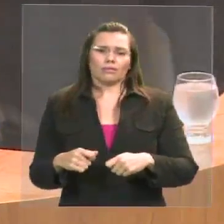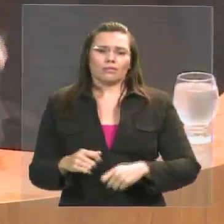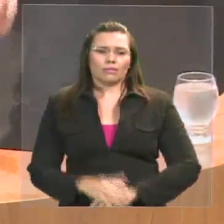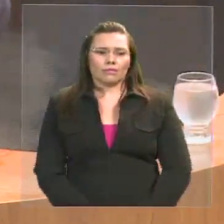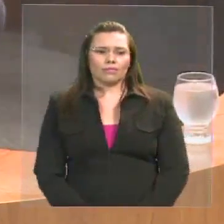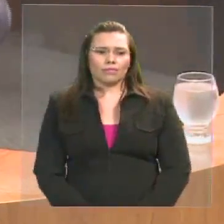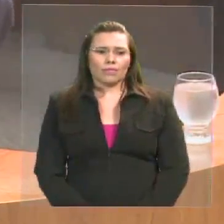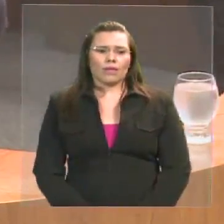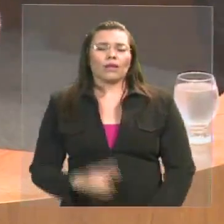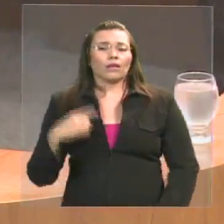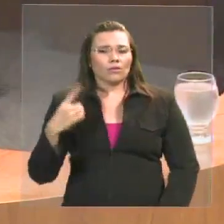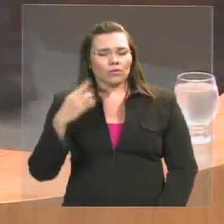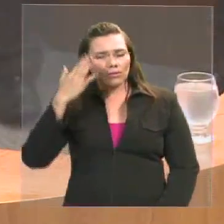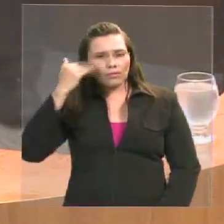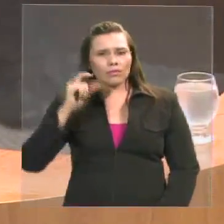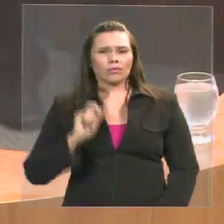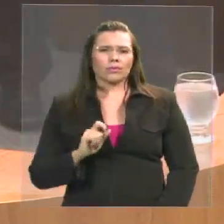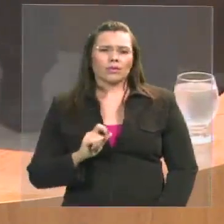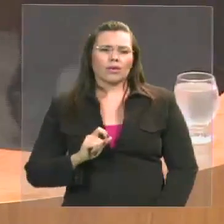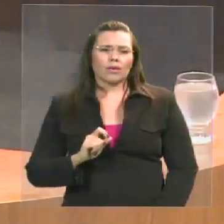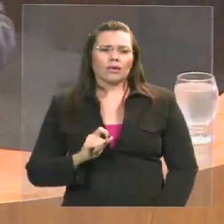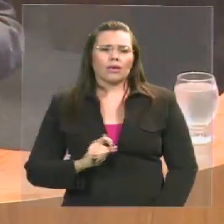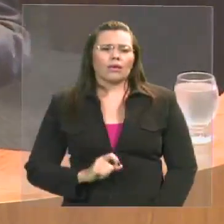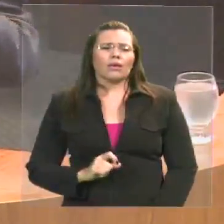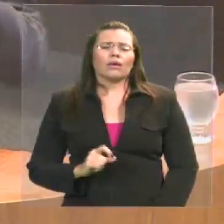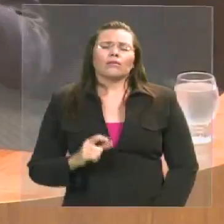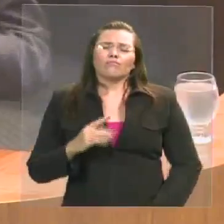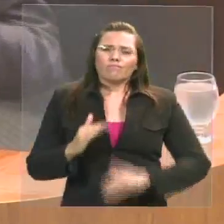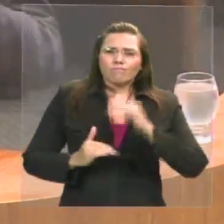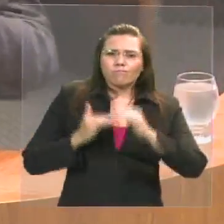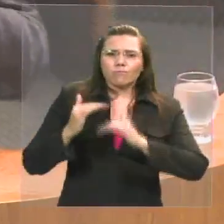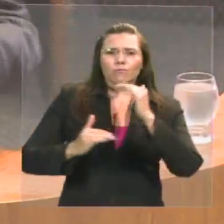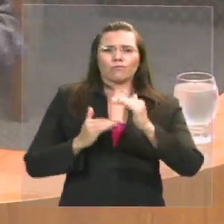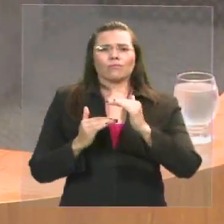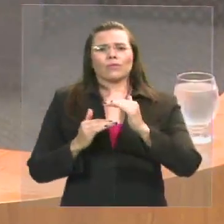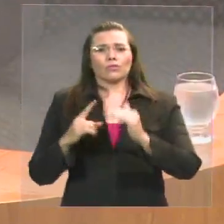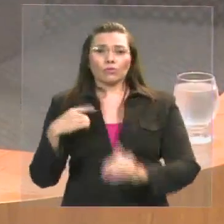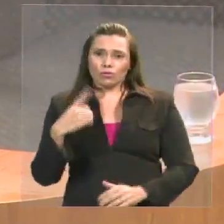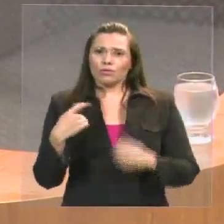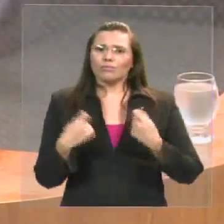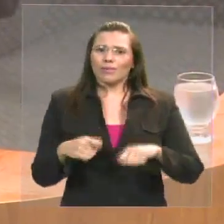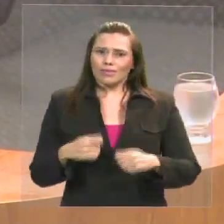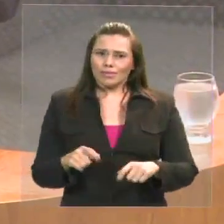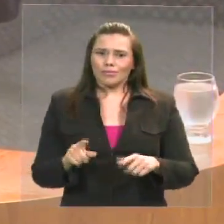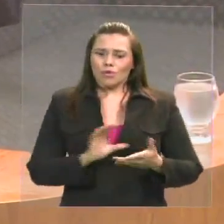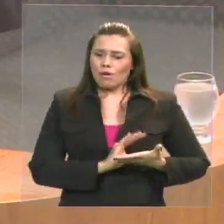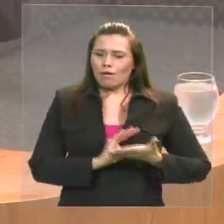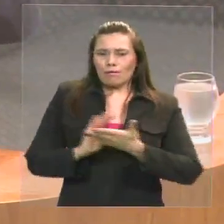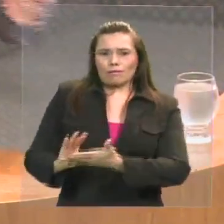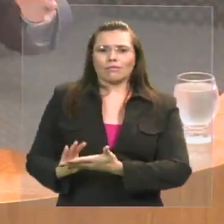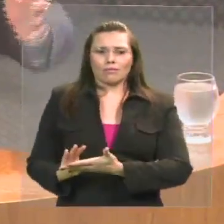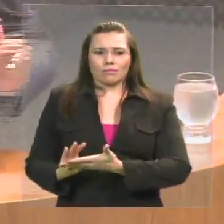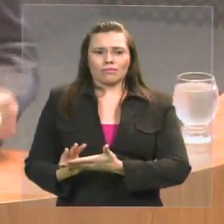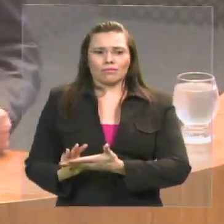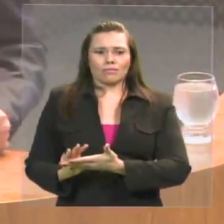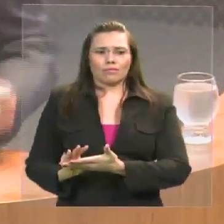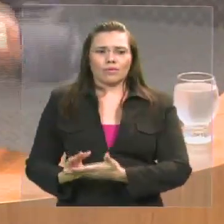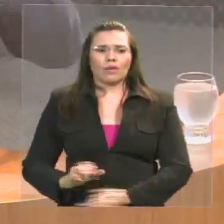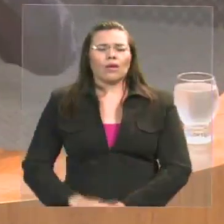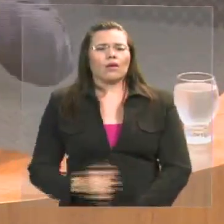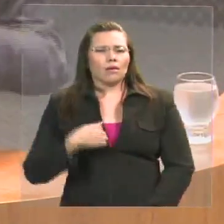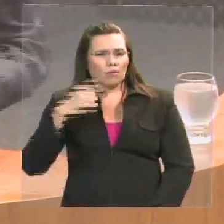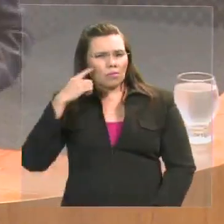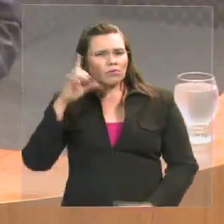de tudo, com empreendimentos humanos que possam garantir direito às pessoas. E entre os direitos está o direito de ir e vir. Então,